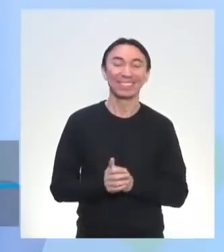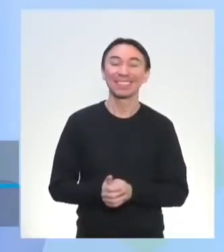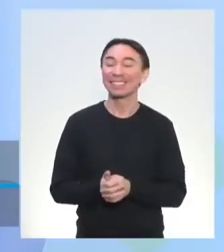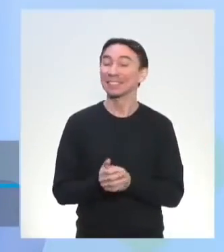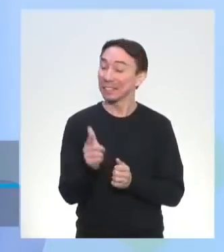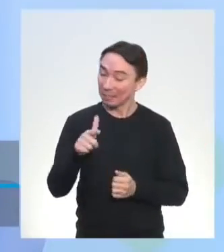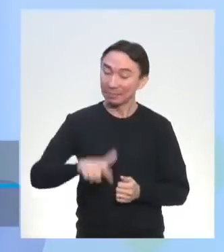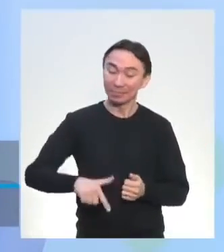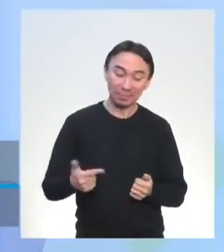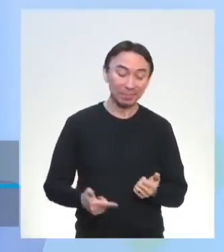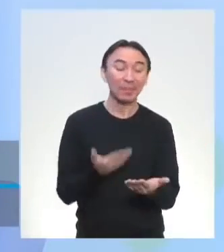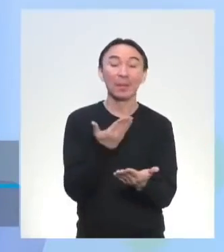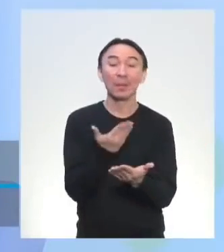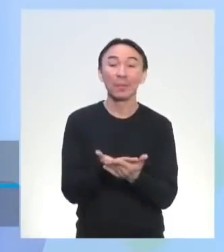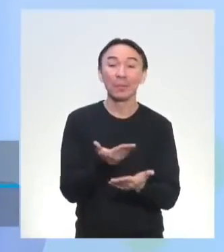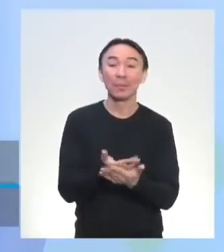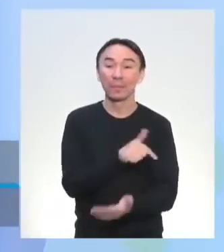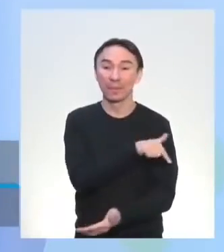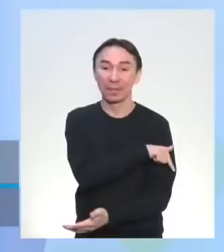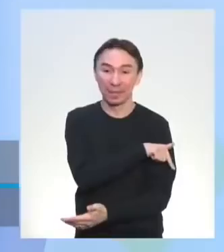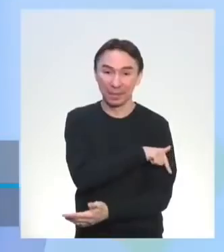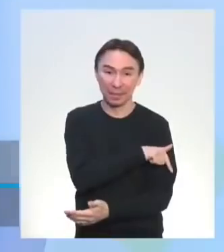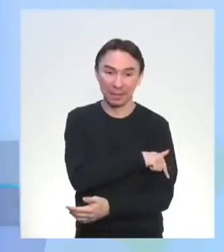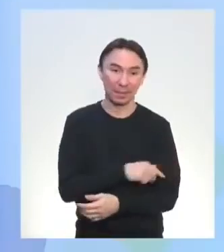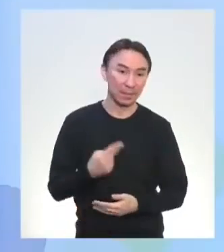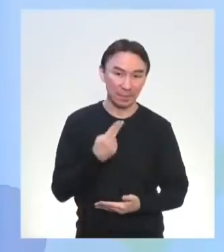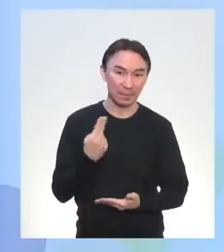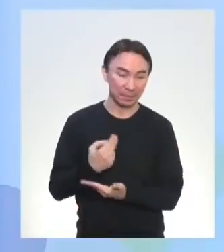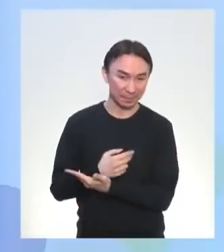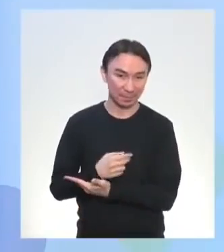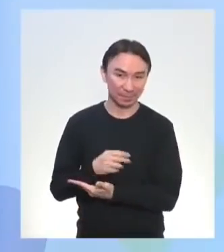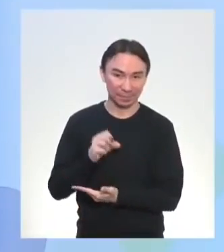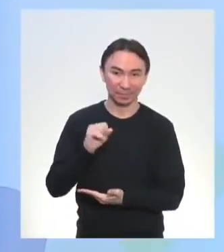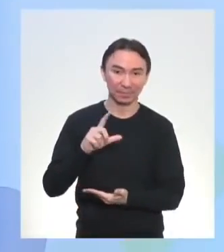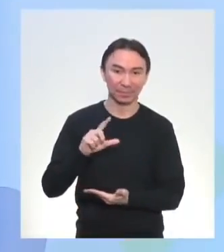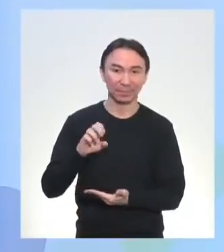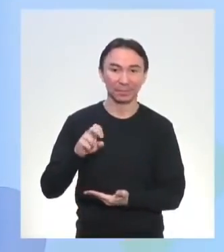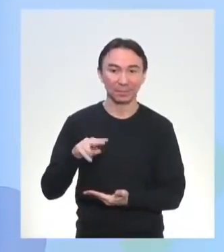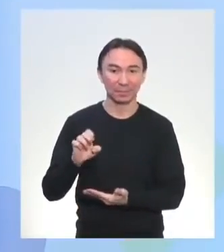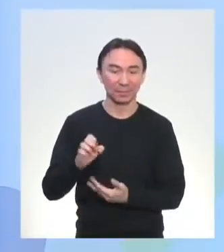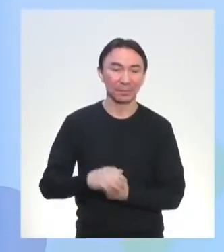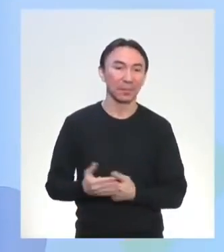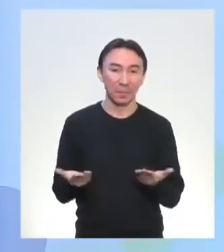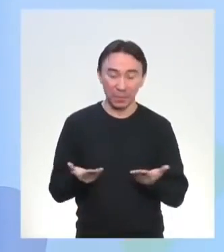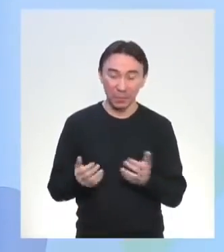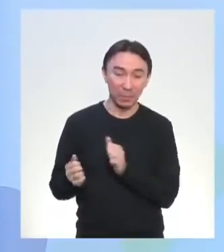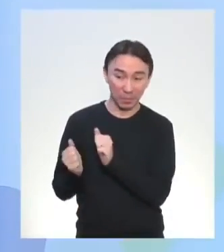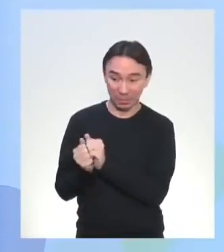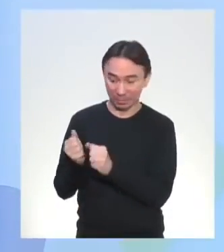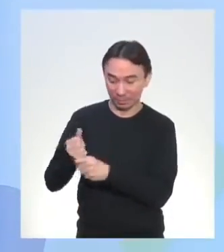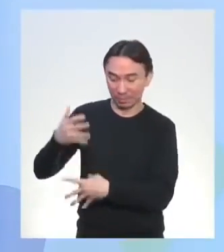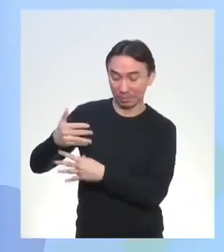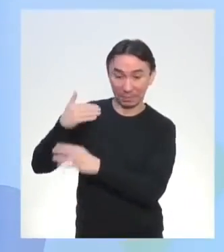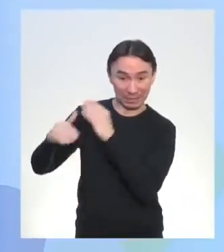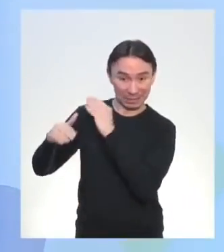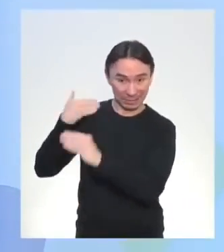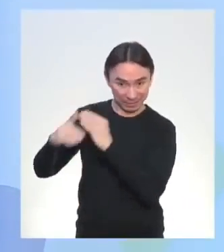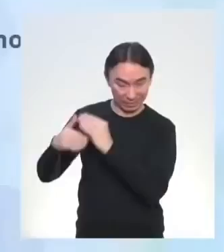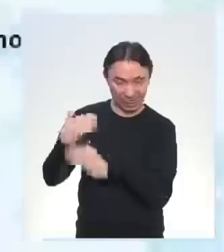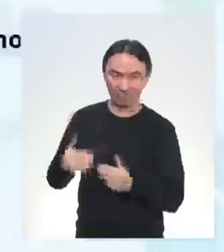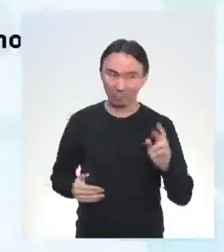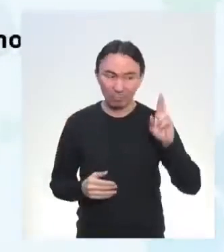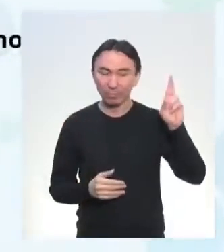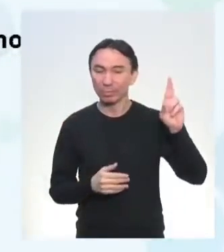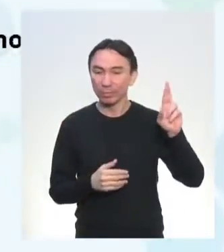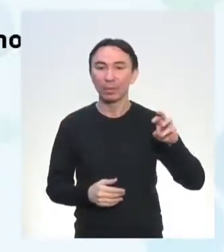do 7º ano hoje. Eu sou a professora Silene Félix e irei moderar a aula do professor Mauro Farias. Então, vamos ao título